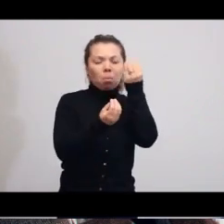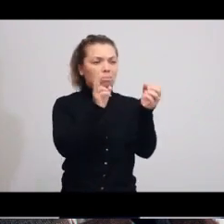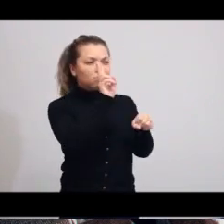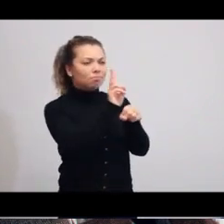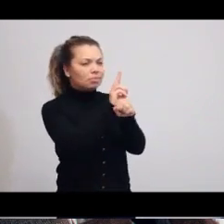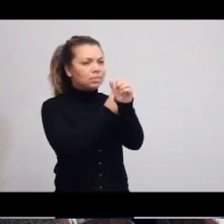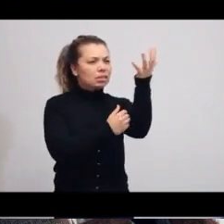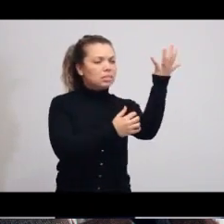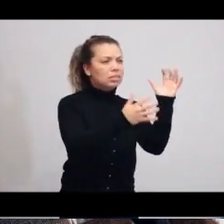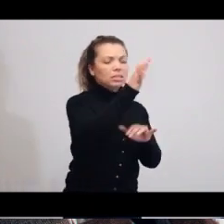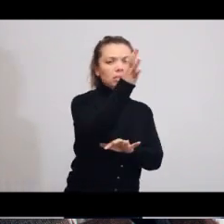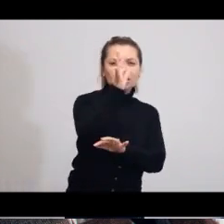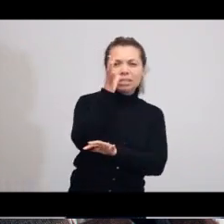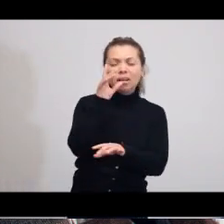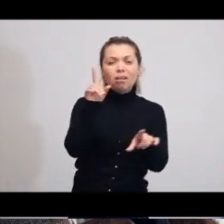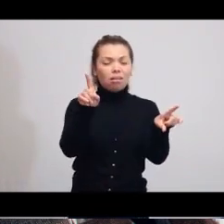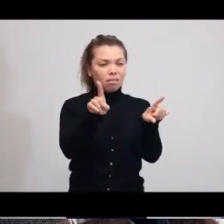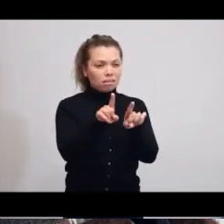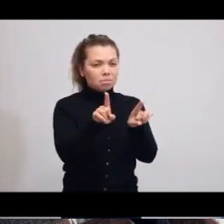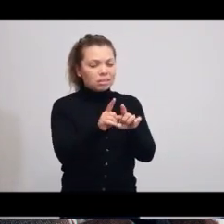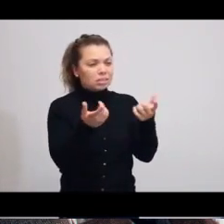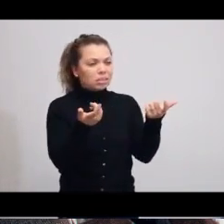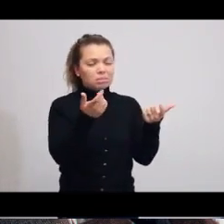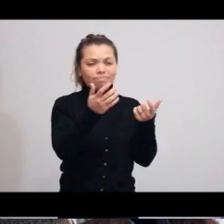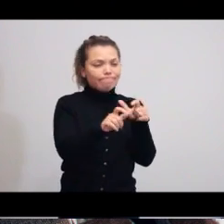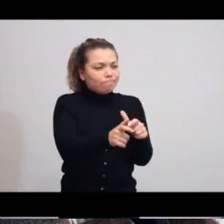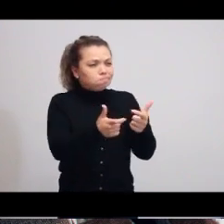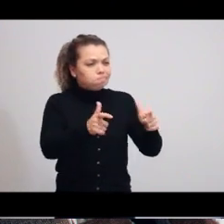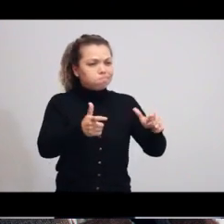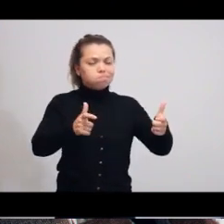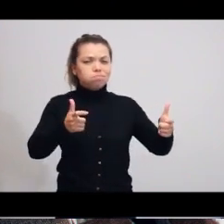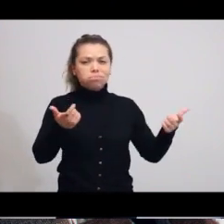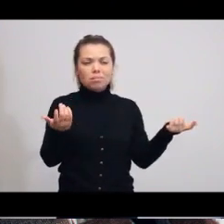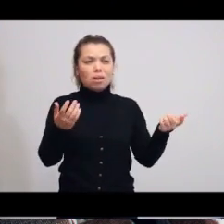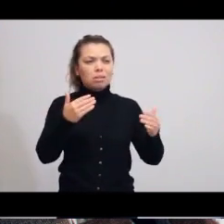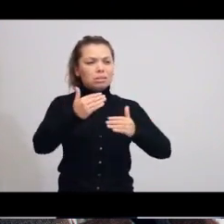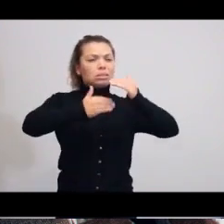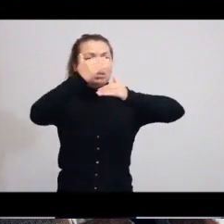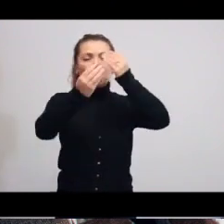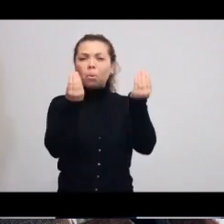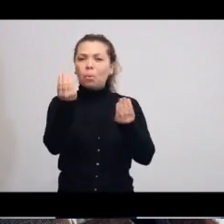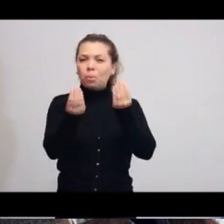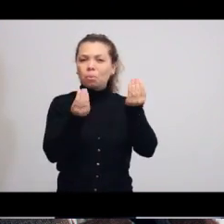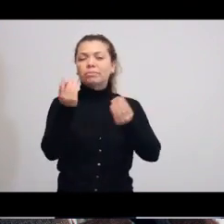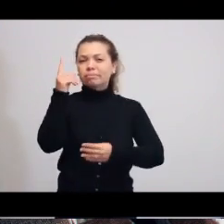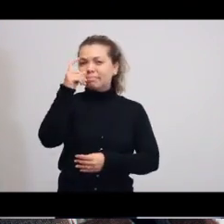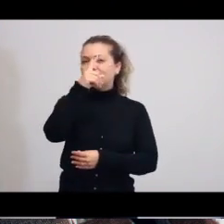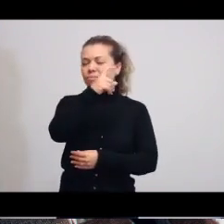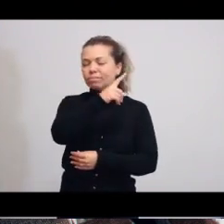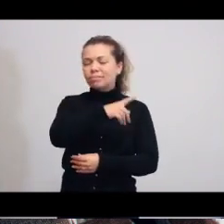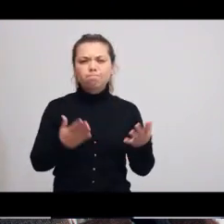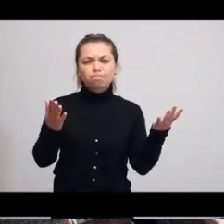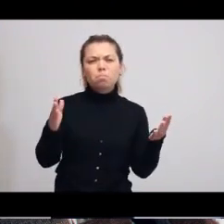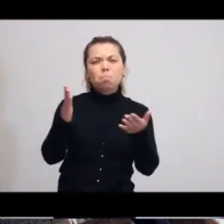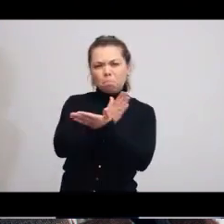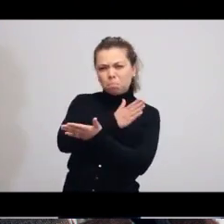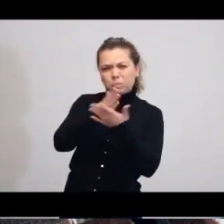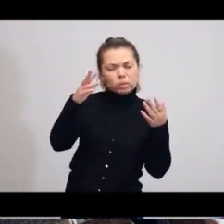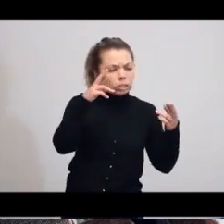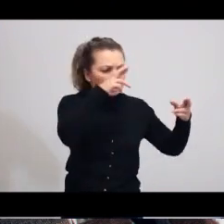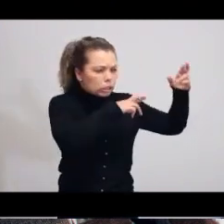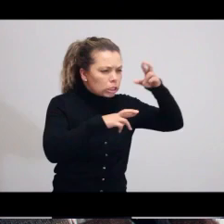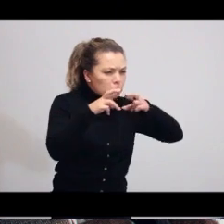de 1494. Por meio dessa aliança, o bacharel teria conseguido estabelecer e proteger o povoado que